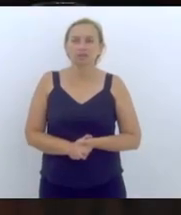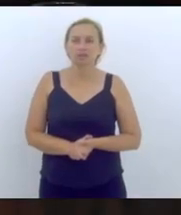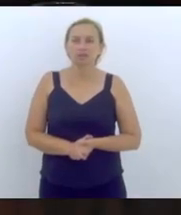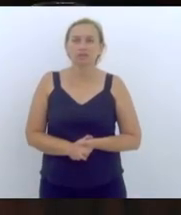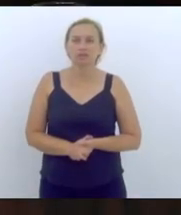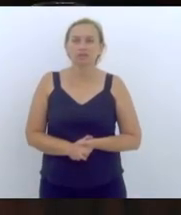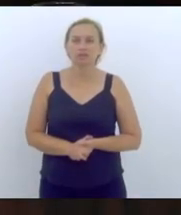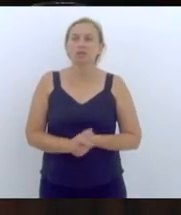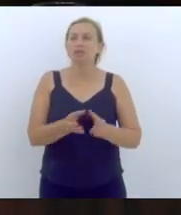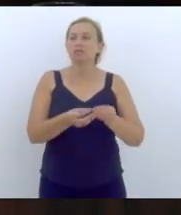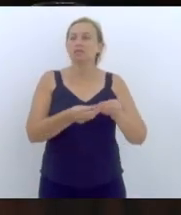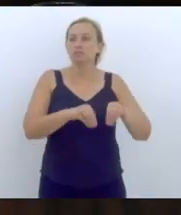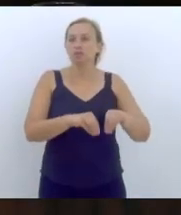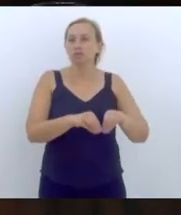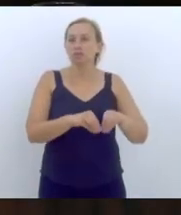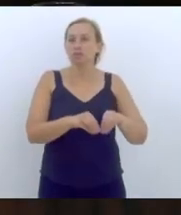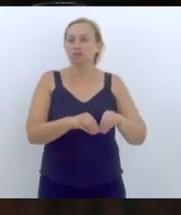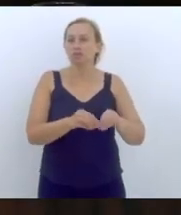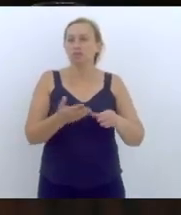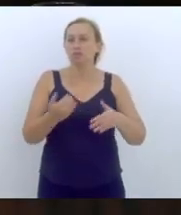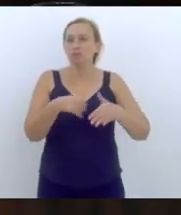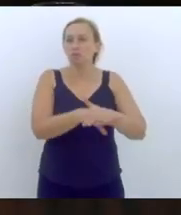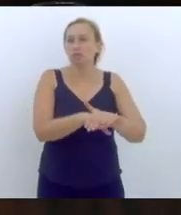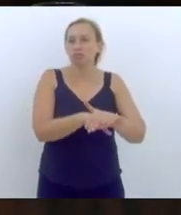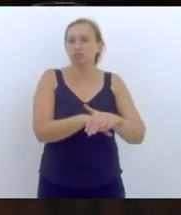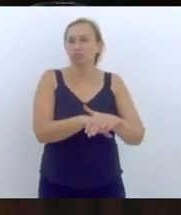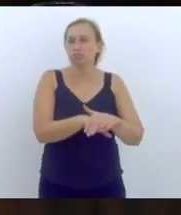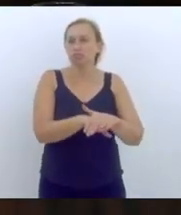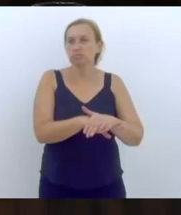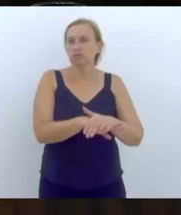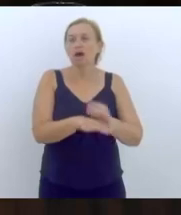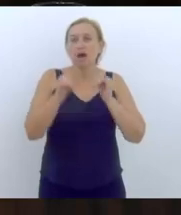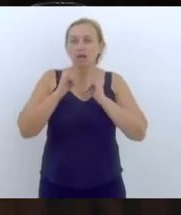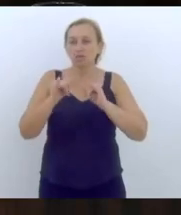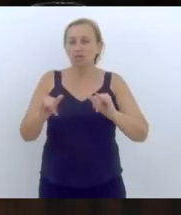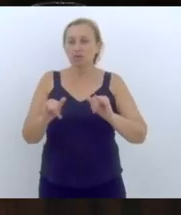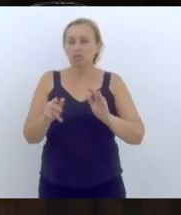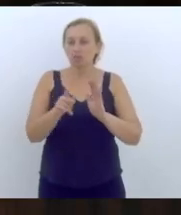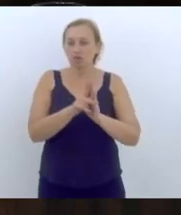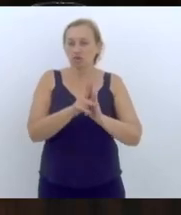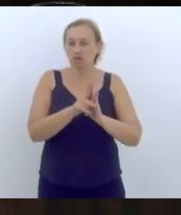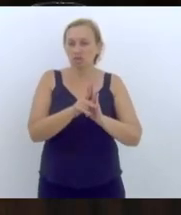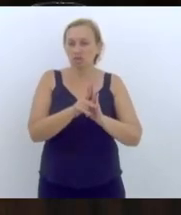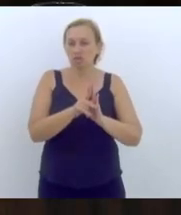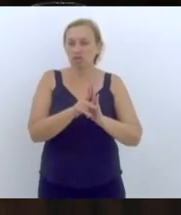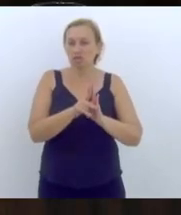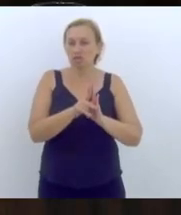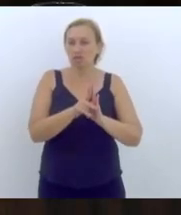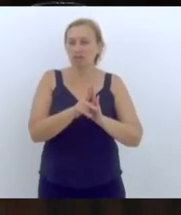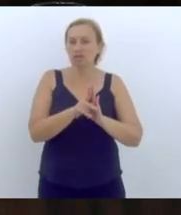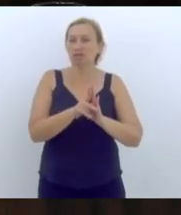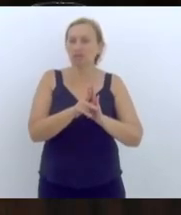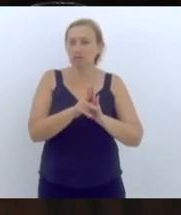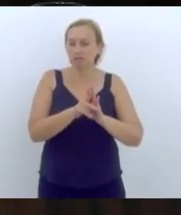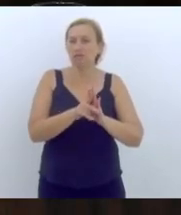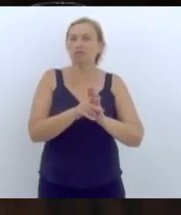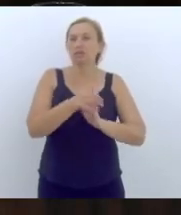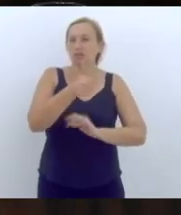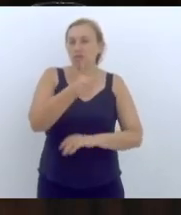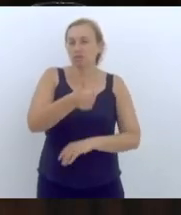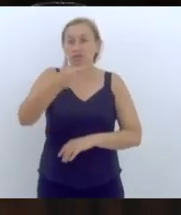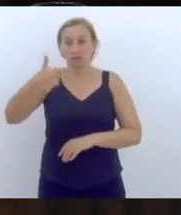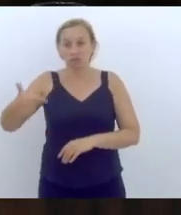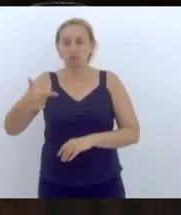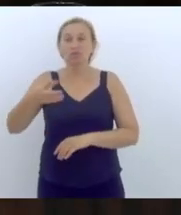Comparecer pela prejudicabilidade vai a arquivo. Anuncio. Projeto de lei número 5.462, de 2022,